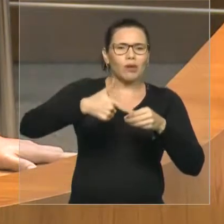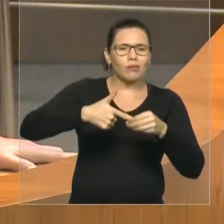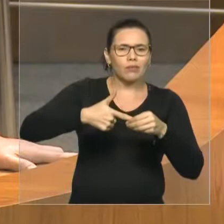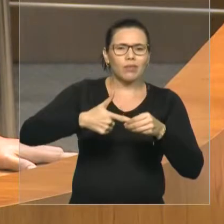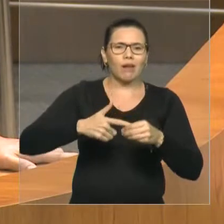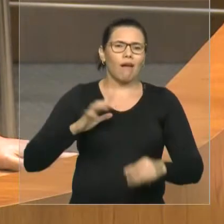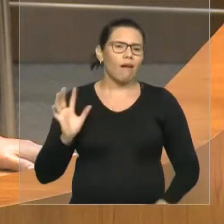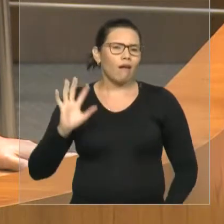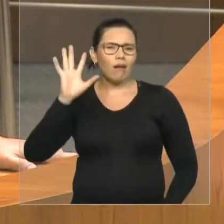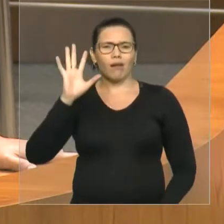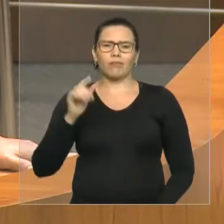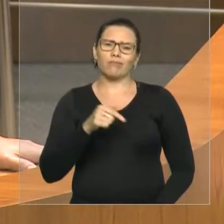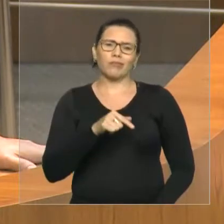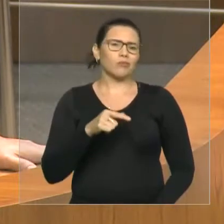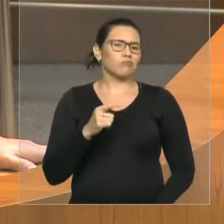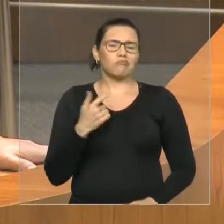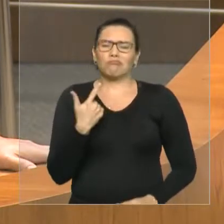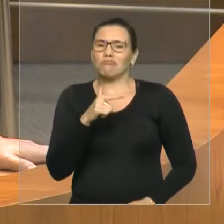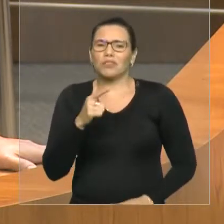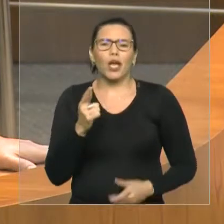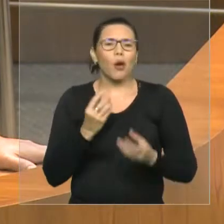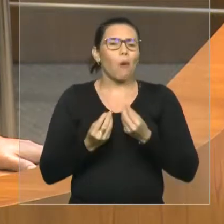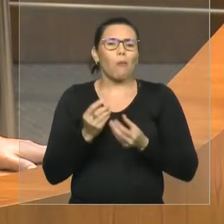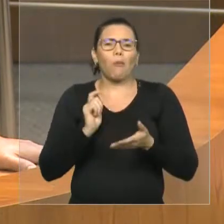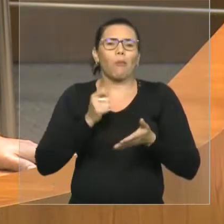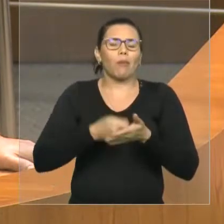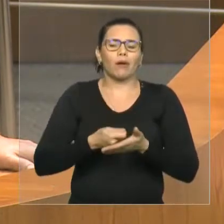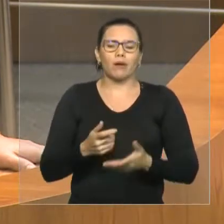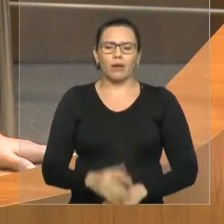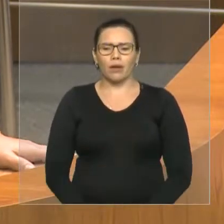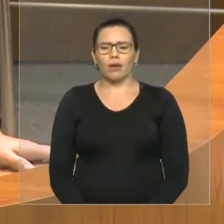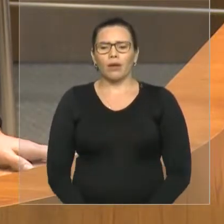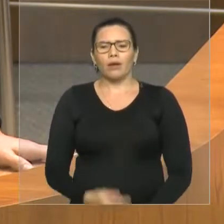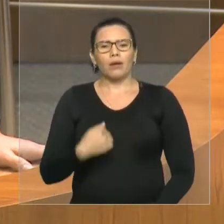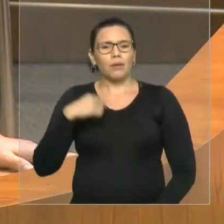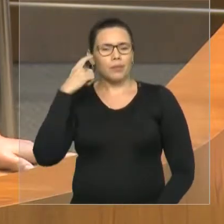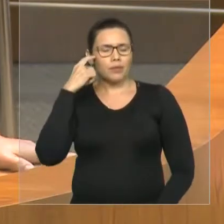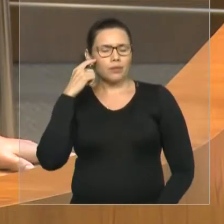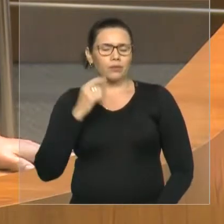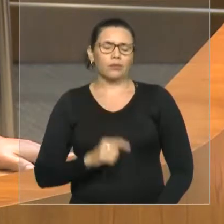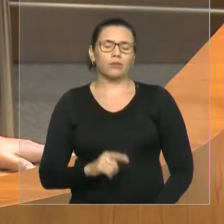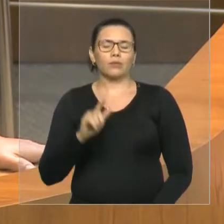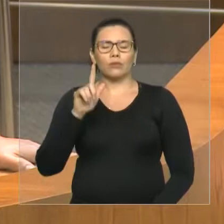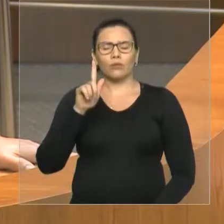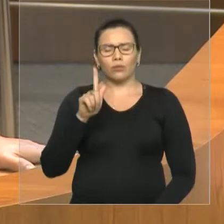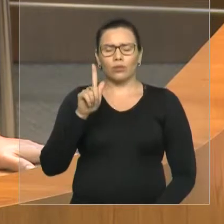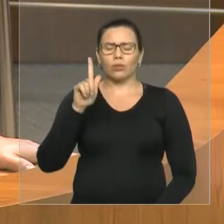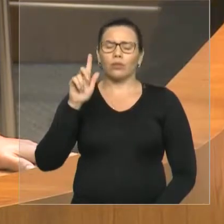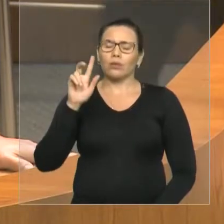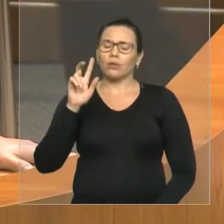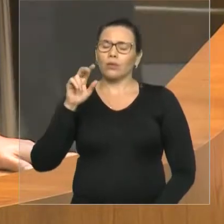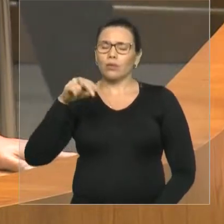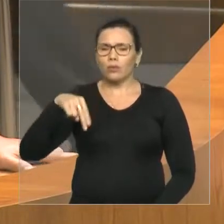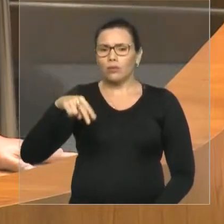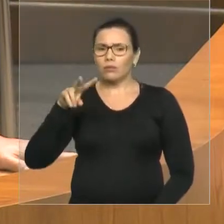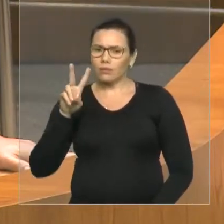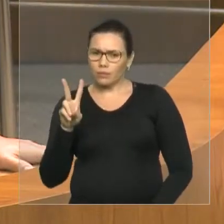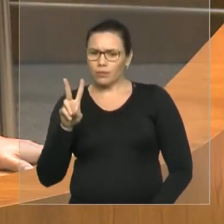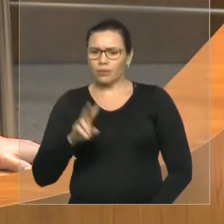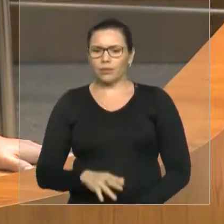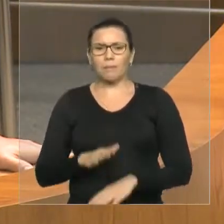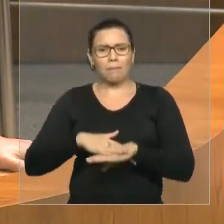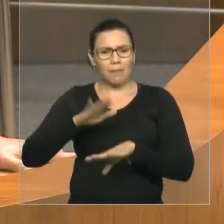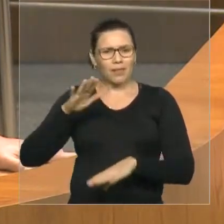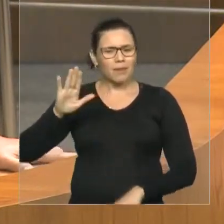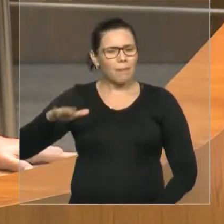E com a implantação do GNV, que é mais barato, além de ser mais econômico, será